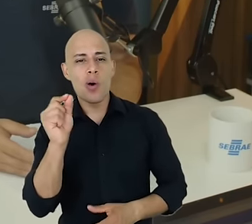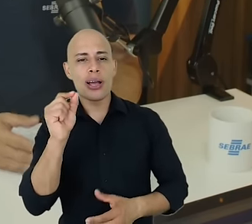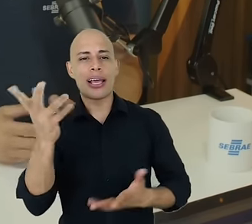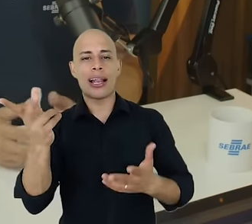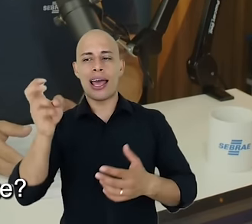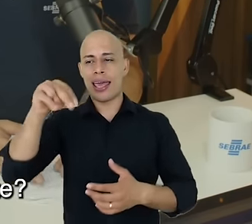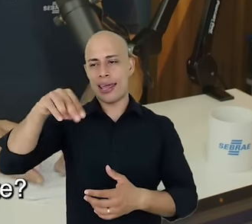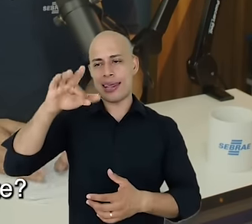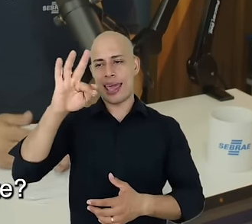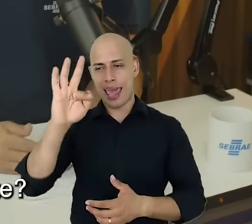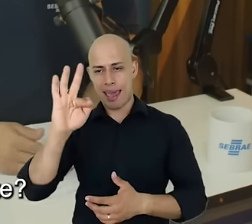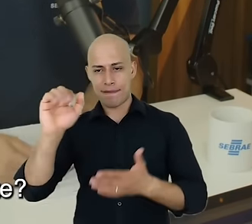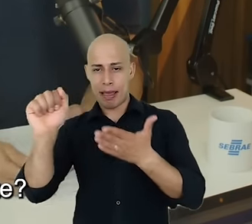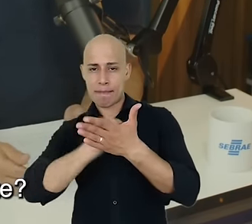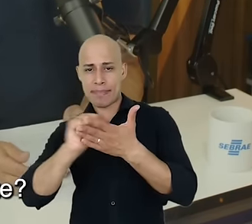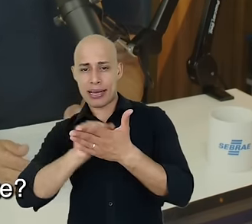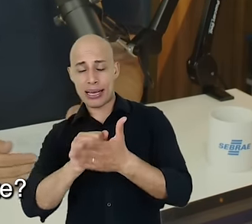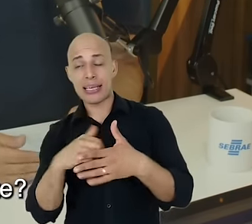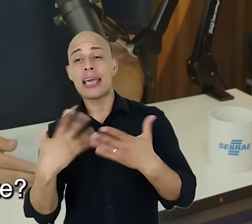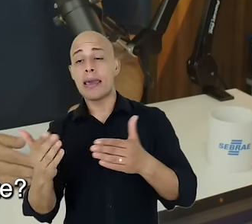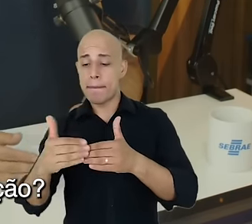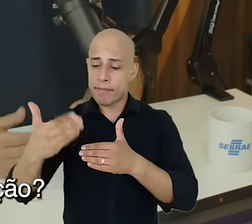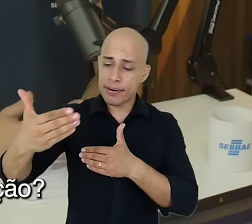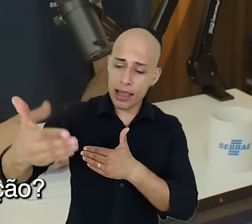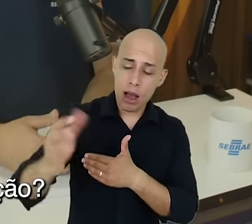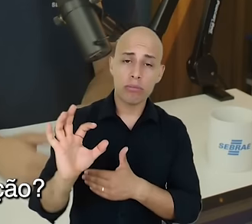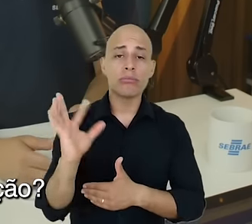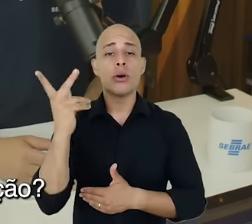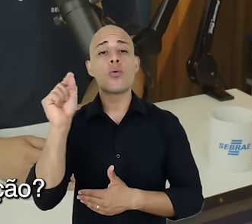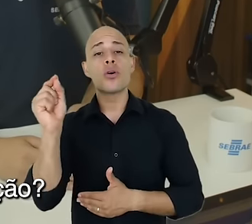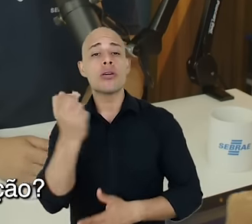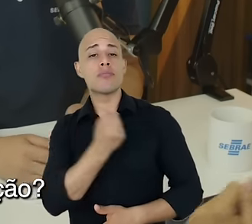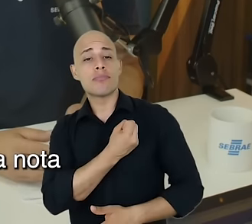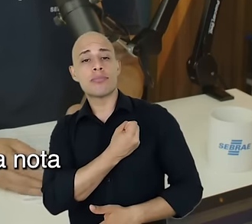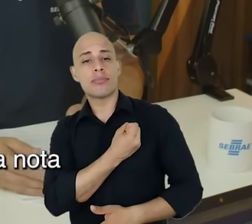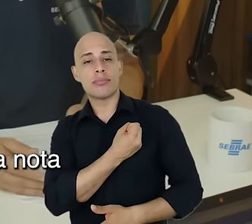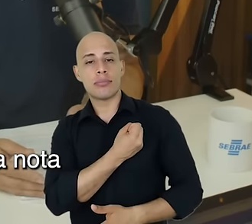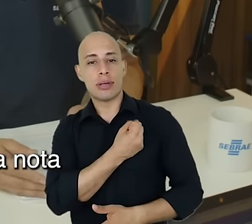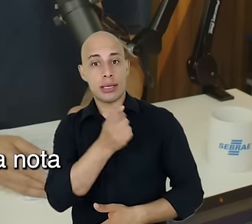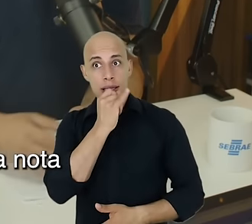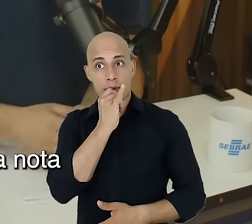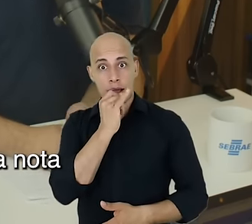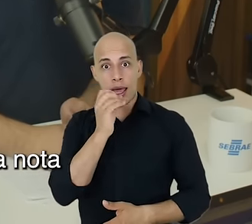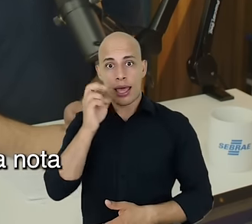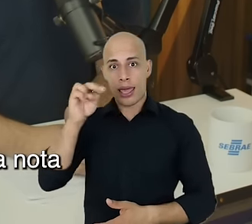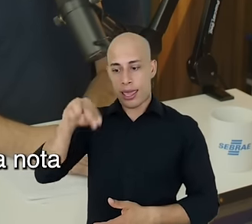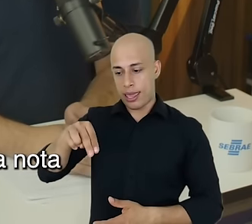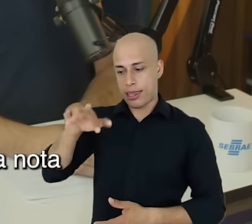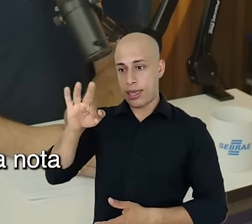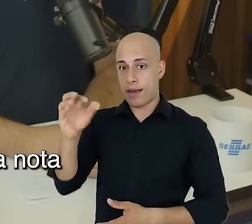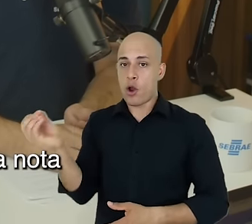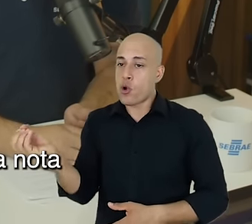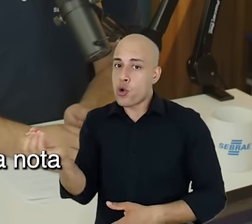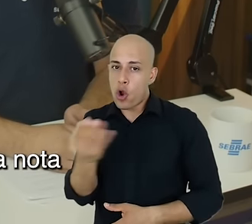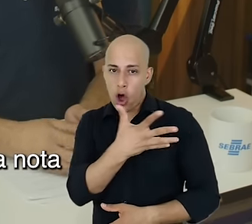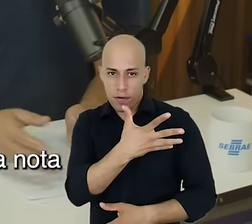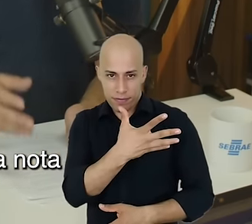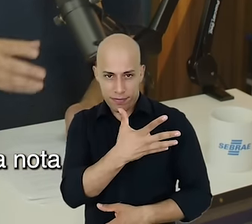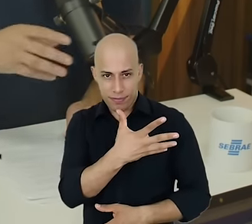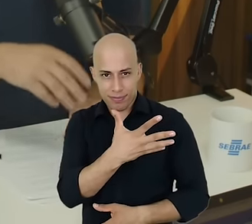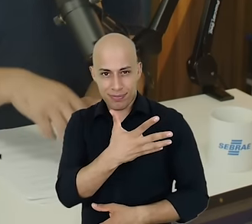consigo excluir a nota Marco o que que vai acontecer daqui pra frente como é que eu vou fazer com a numeração Quando você começar a emitir uma nova nota